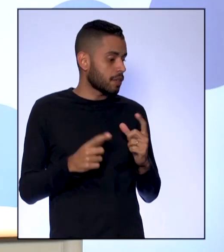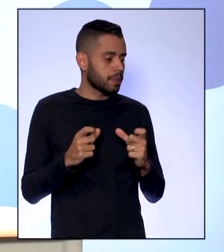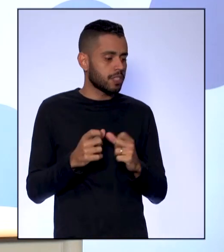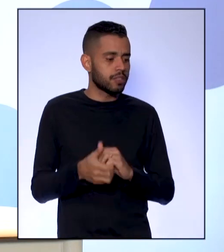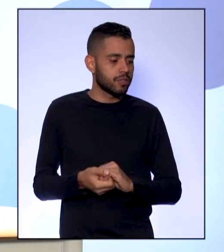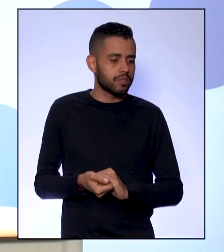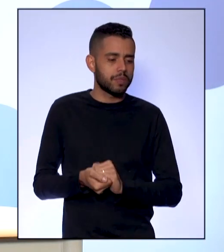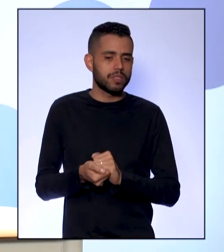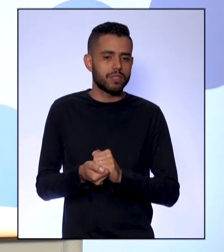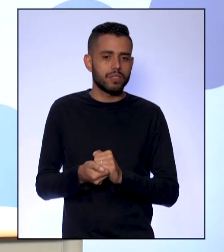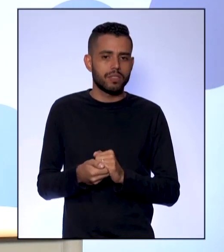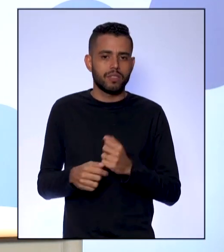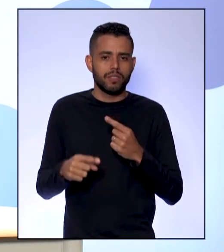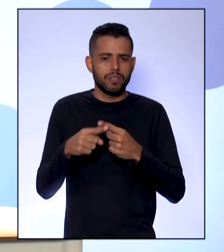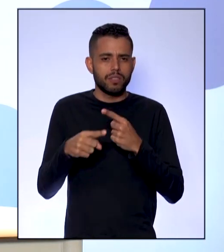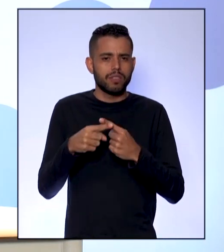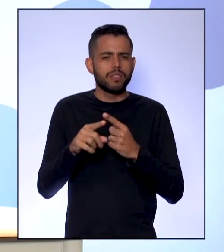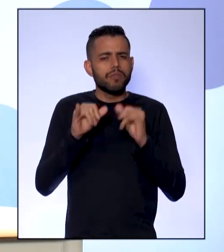news pratica crimes?